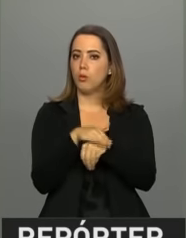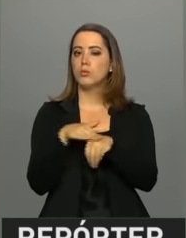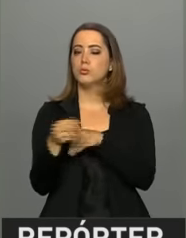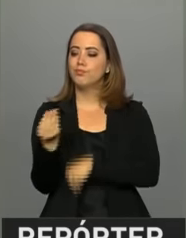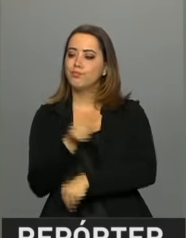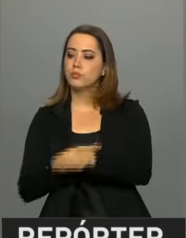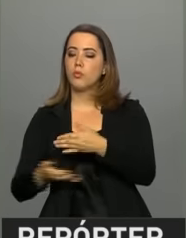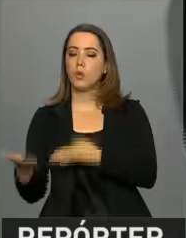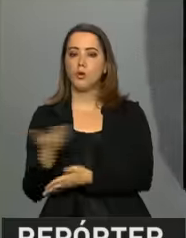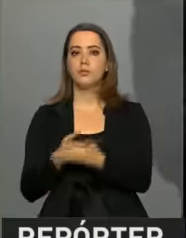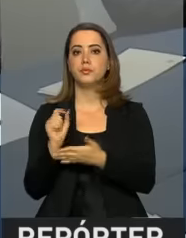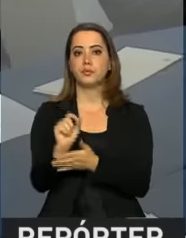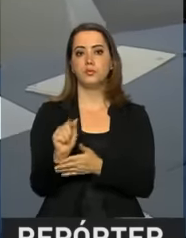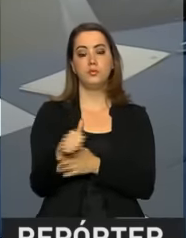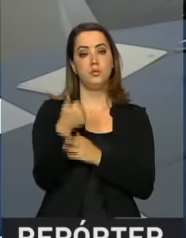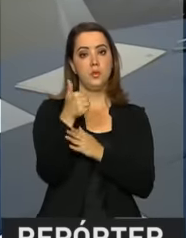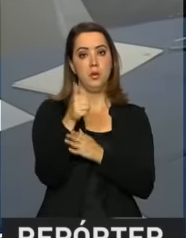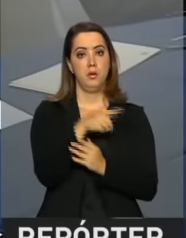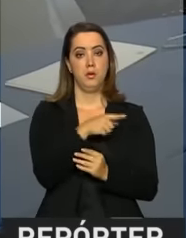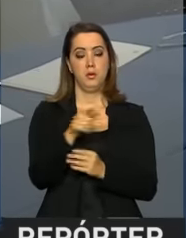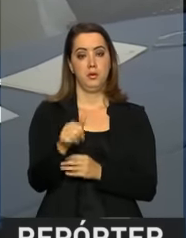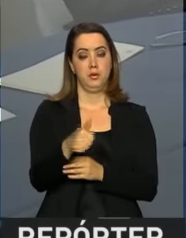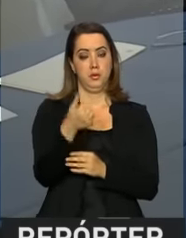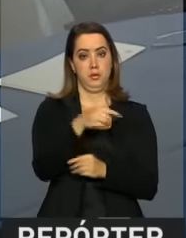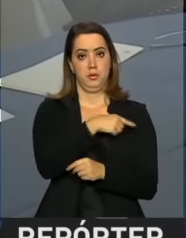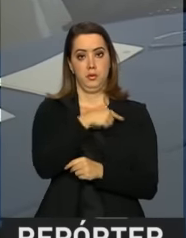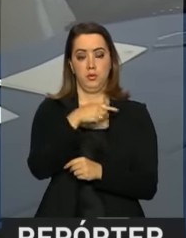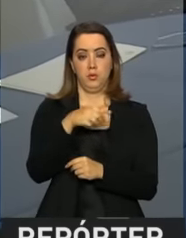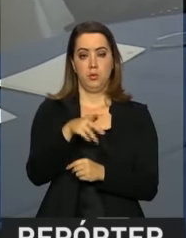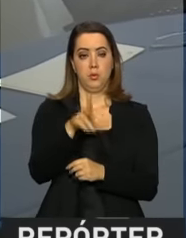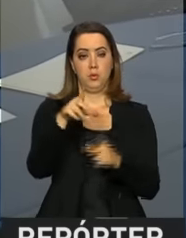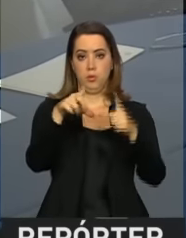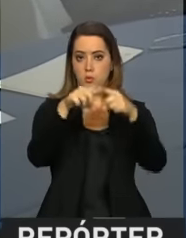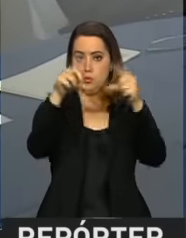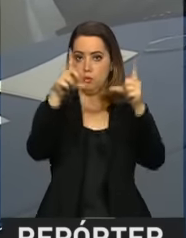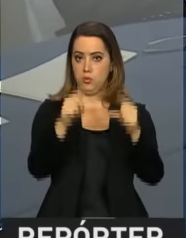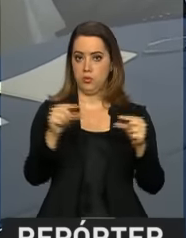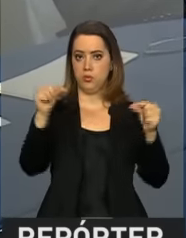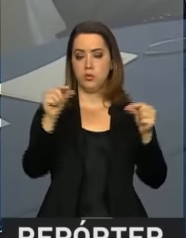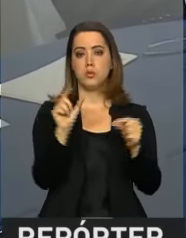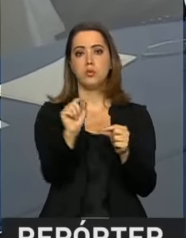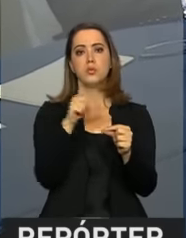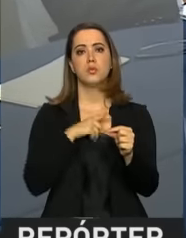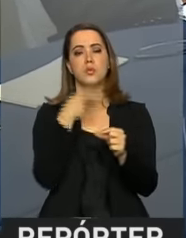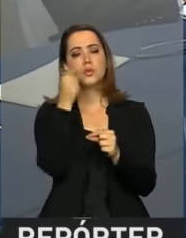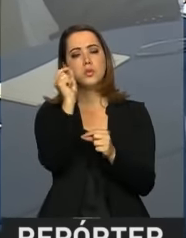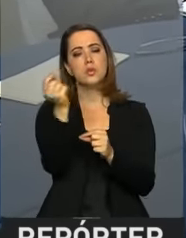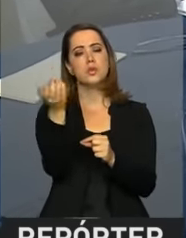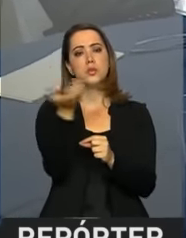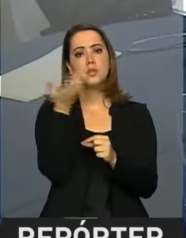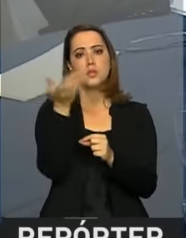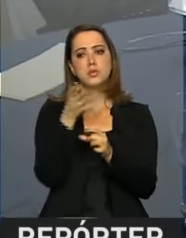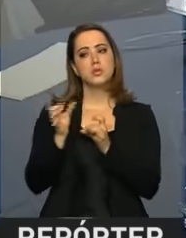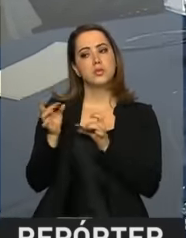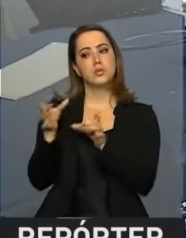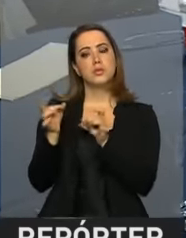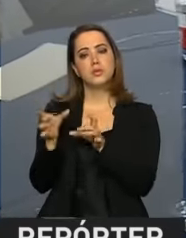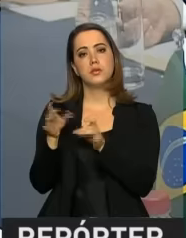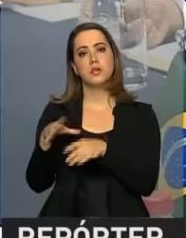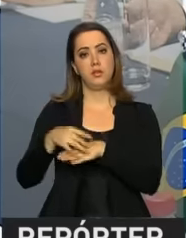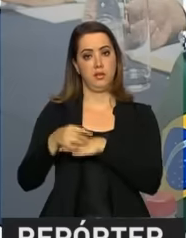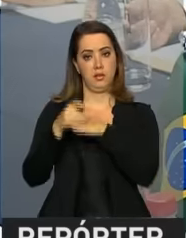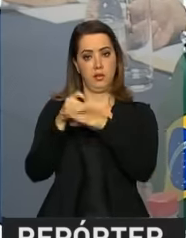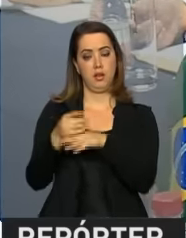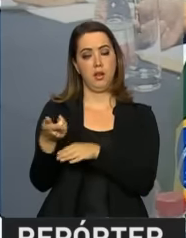com o primeiro-ministro japonês, Temer disse também que o Brasil quer exportar carne e outros produtos agrícolas ao país